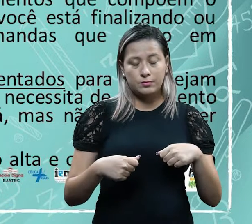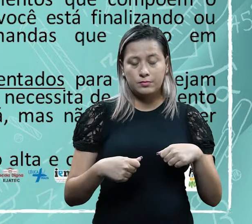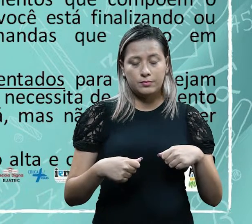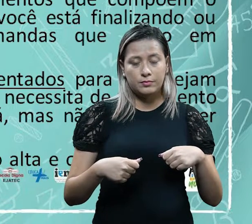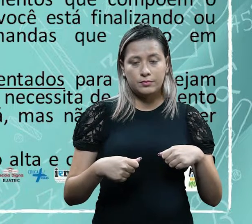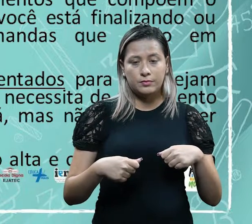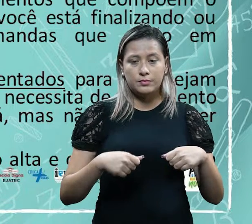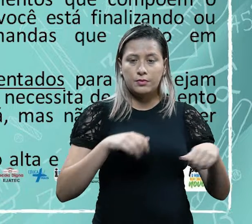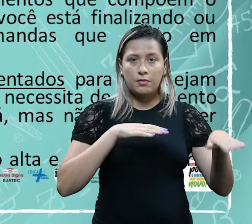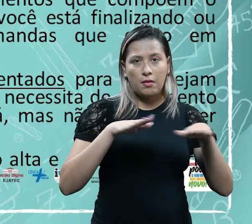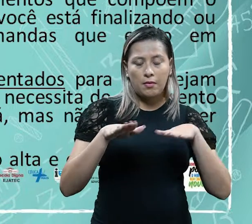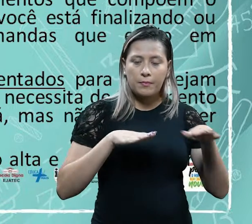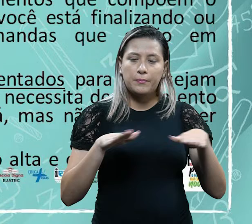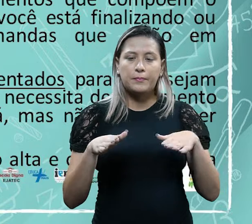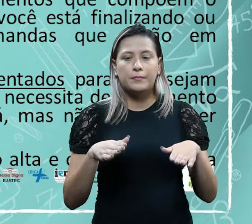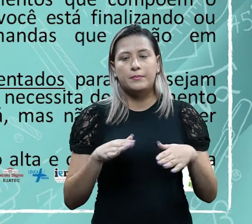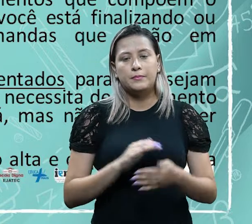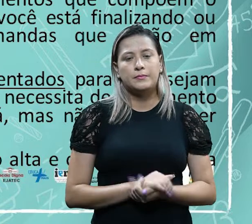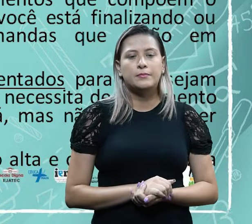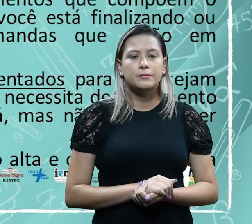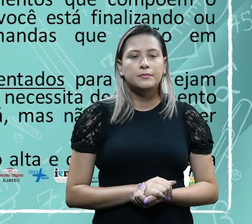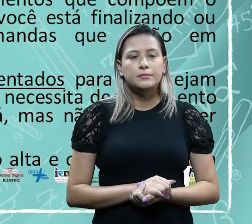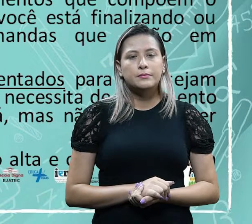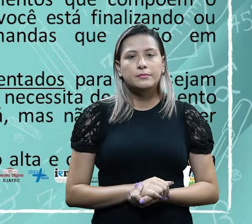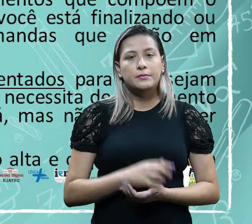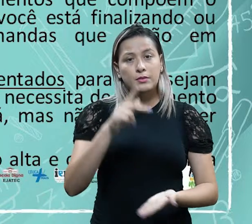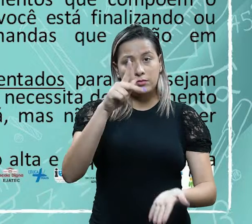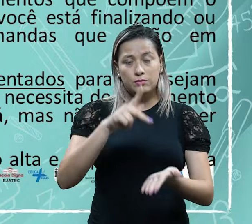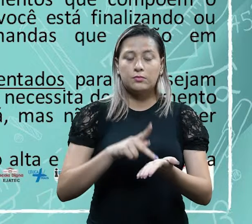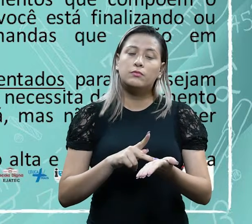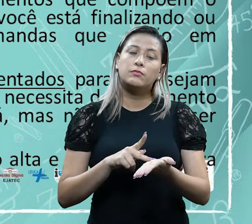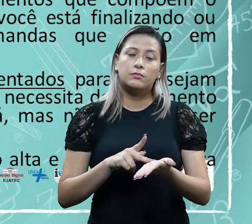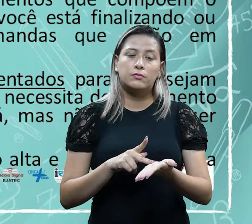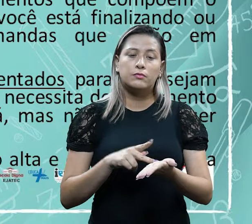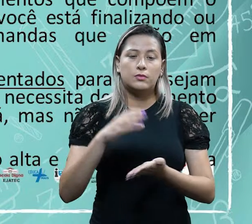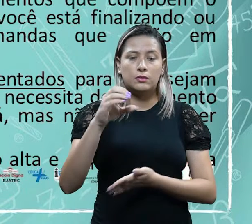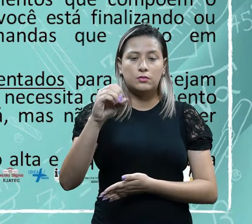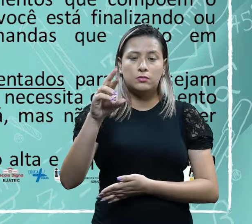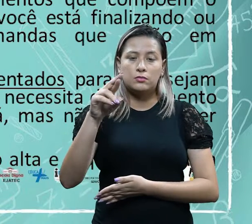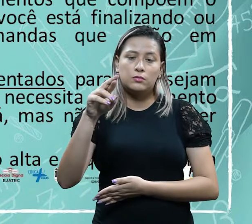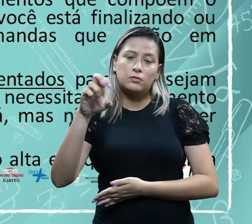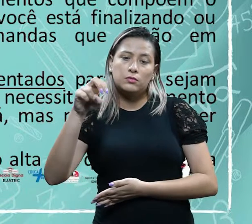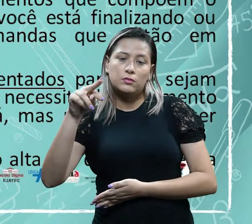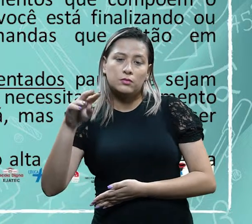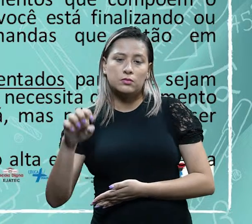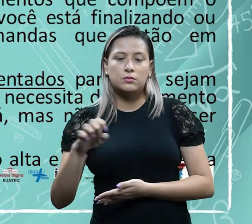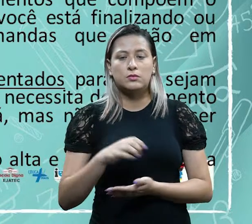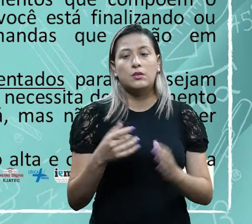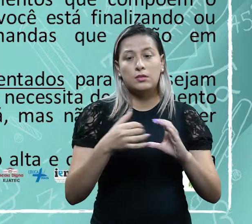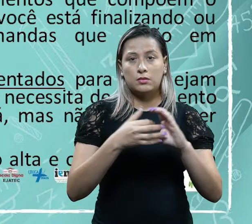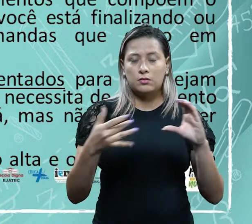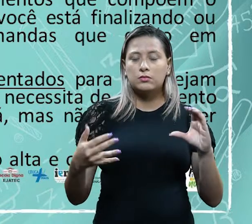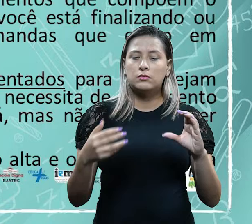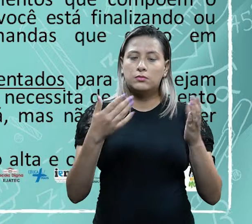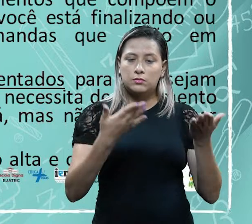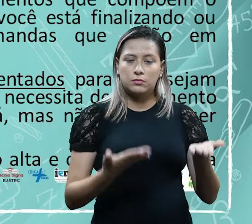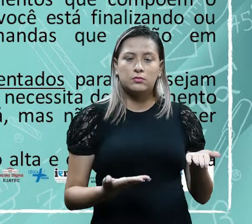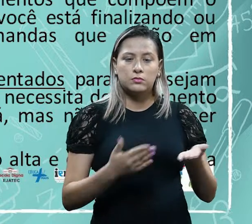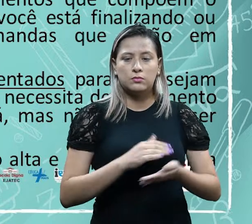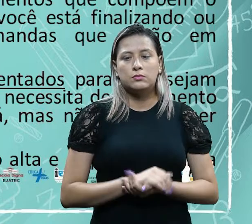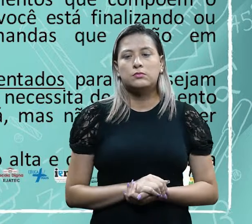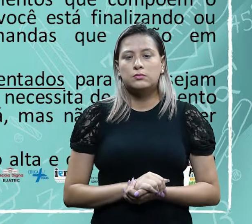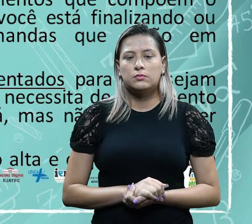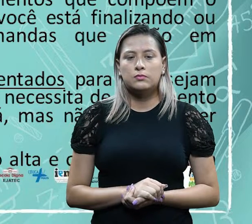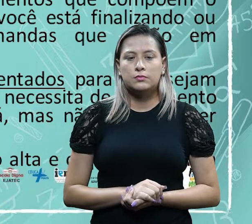ser movimentados para serem, de fato, correntes. Não está... A caracterização deles, né, como